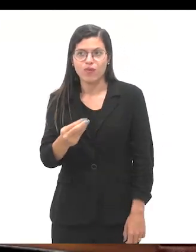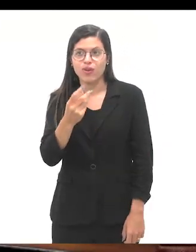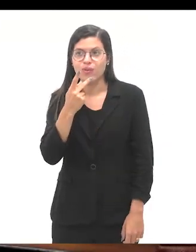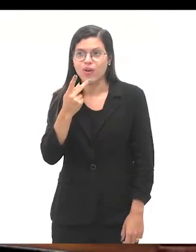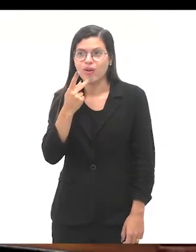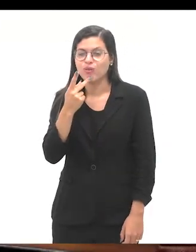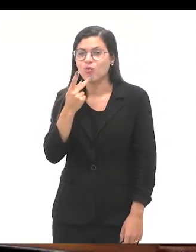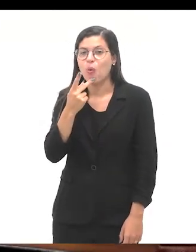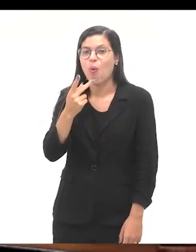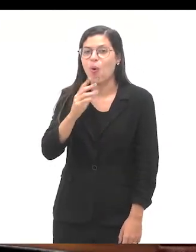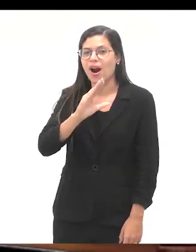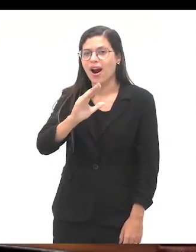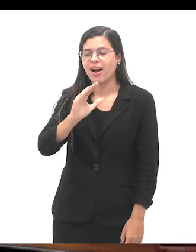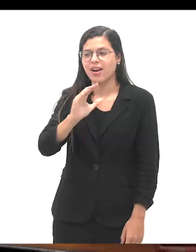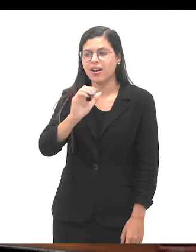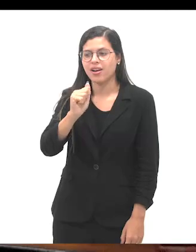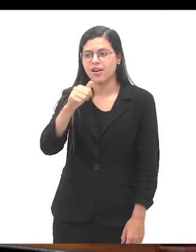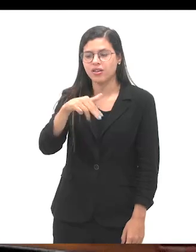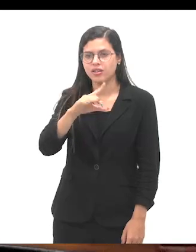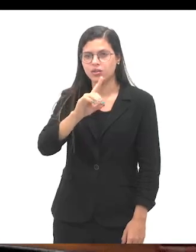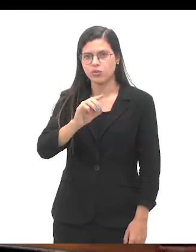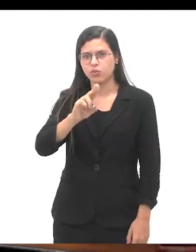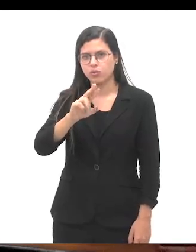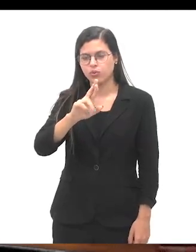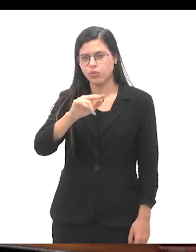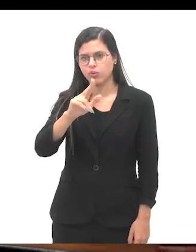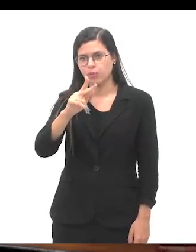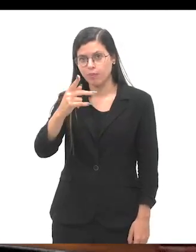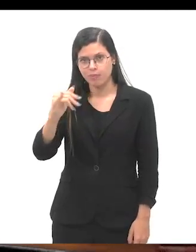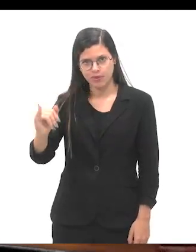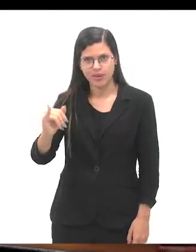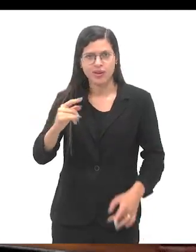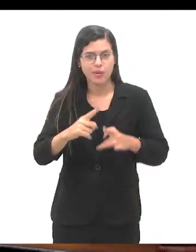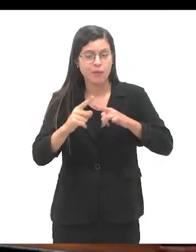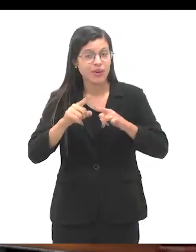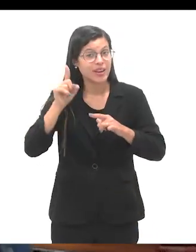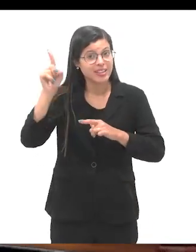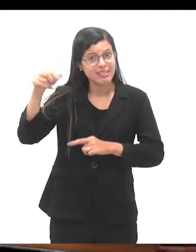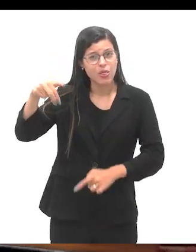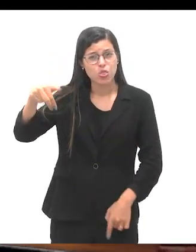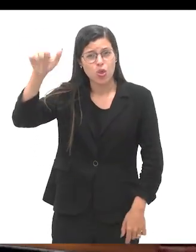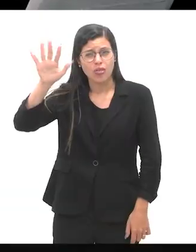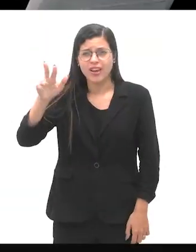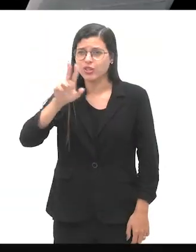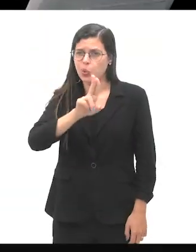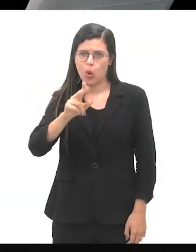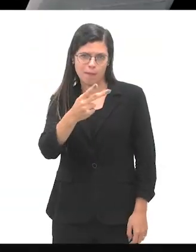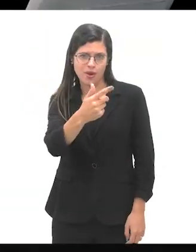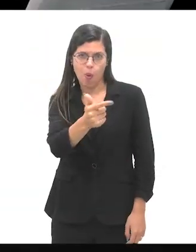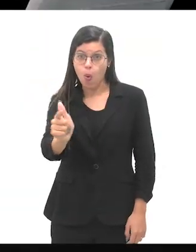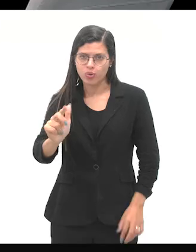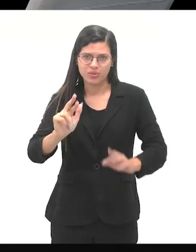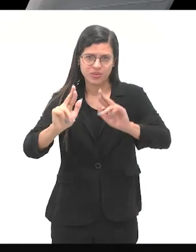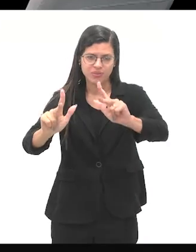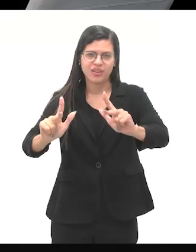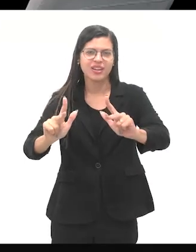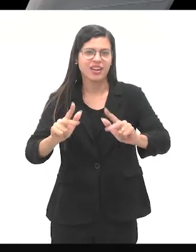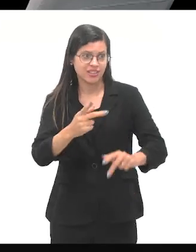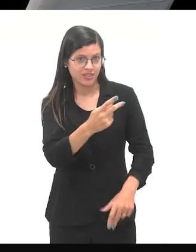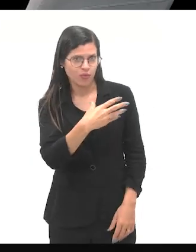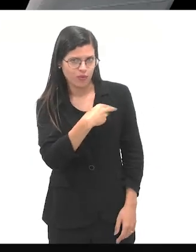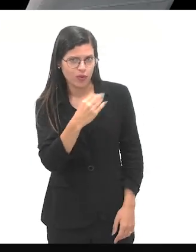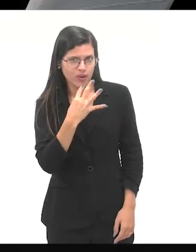filho falou, um camurupim, porque lá é outro nome, entendeu? Então, Teu filho também conhecia. E aí, o